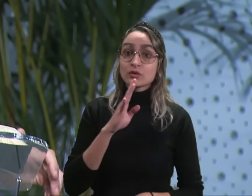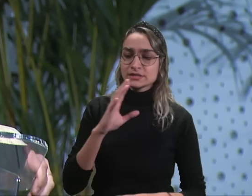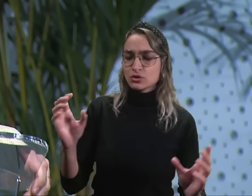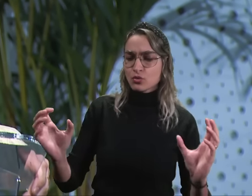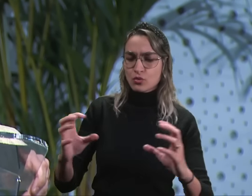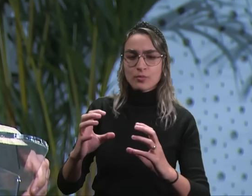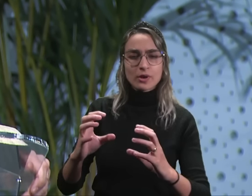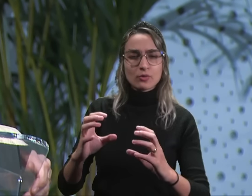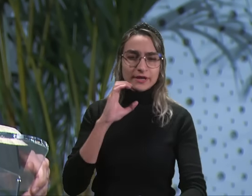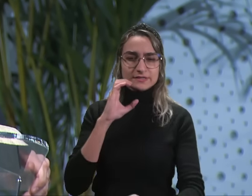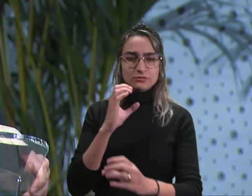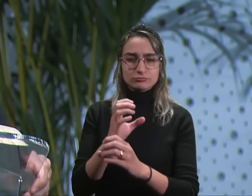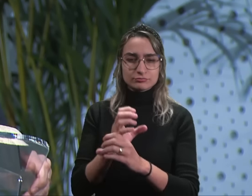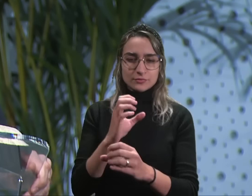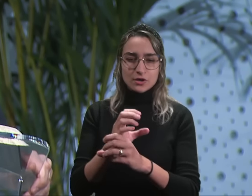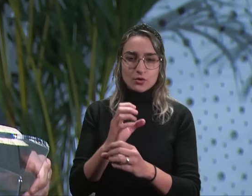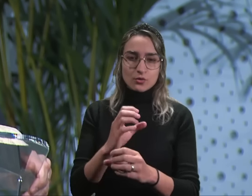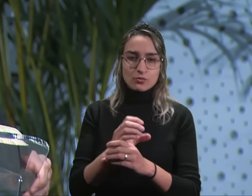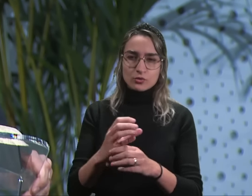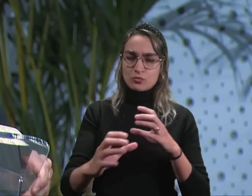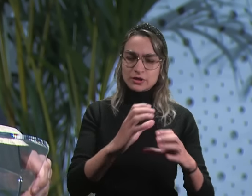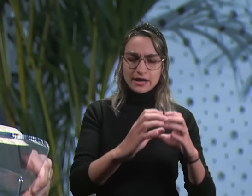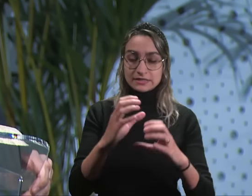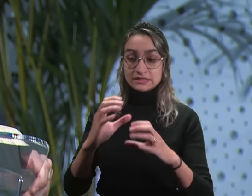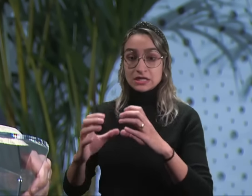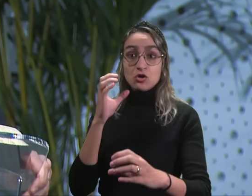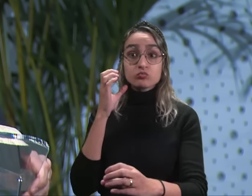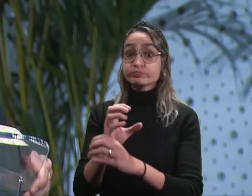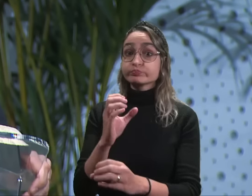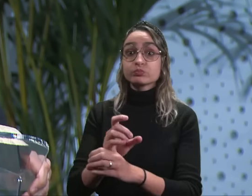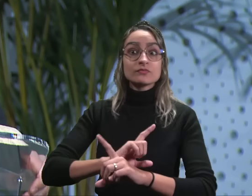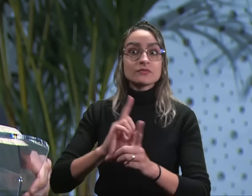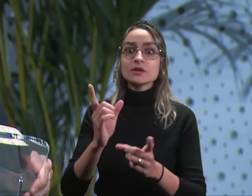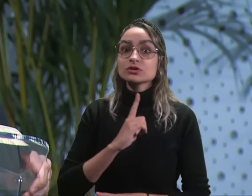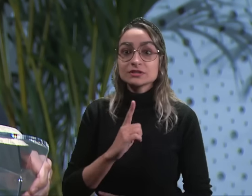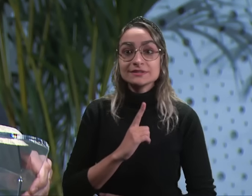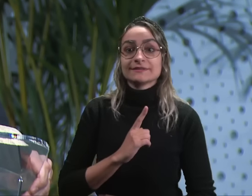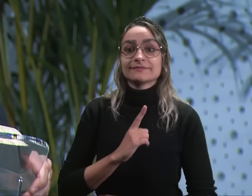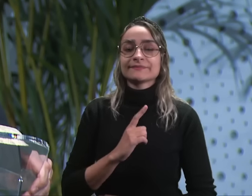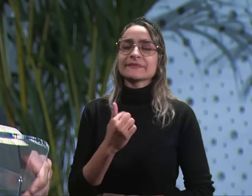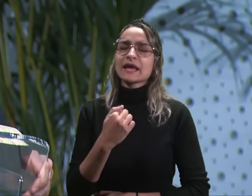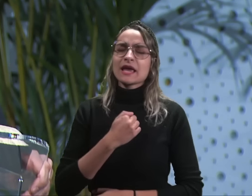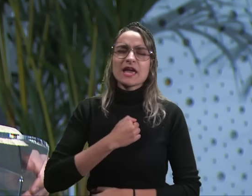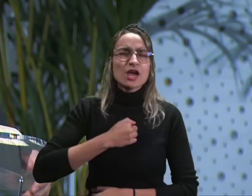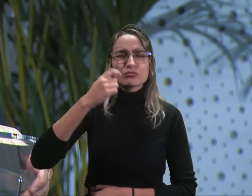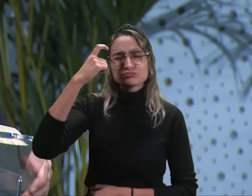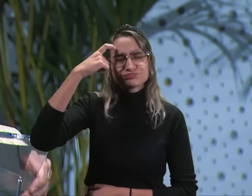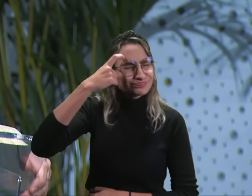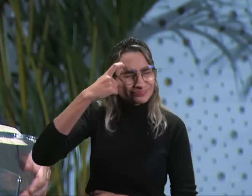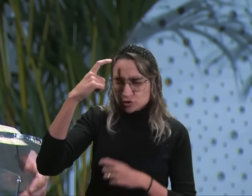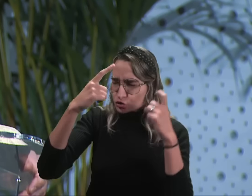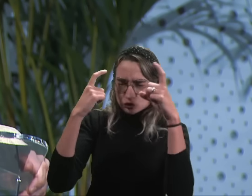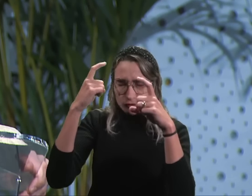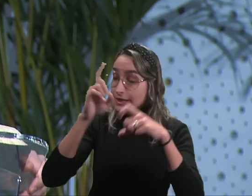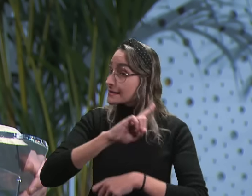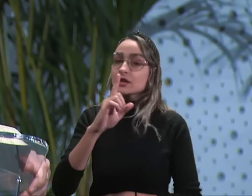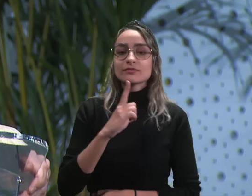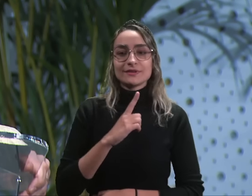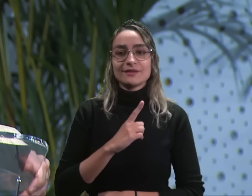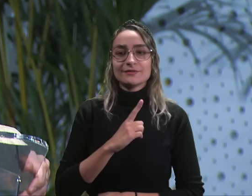profecias bíblicas eu não tenho dúvida a não ser dizer que foi direção do Espírito Santo do Senhor